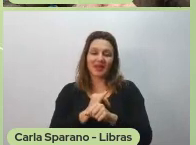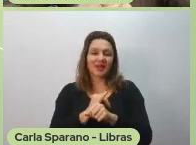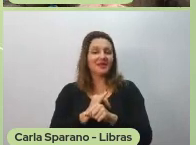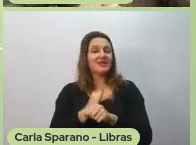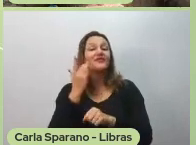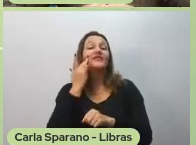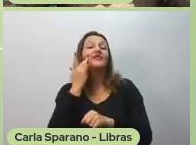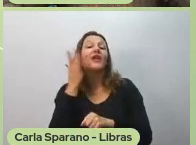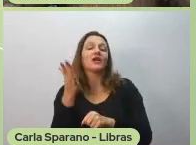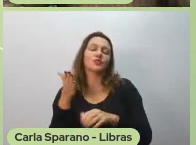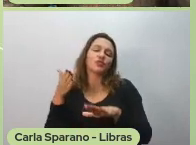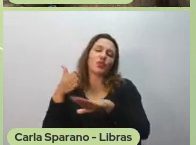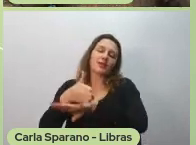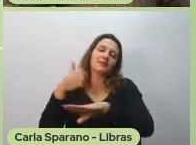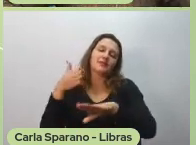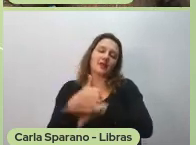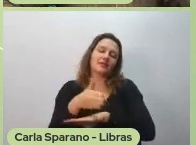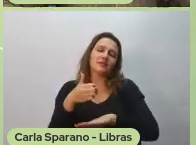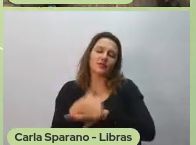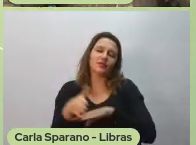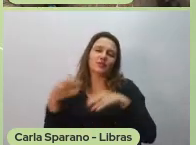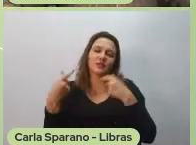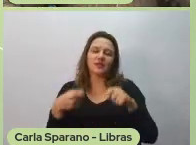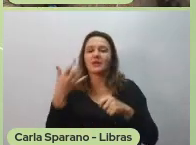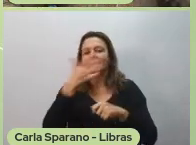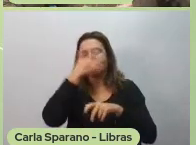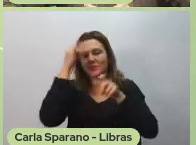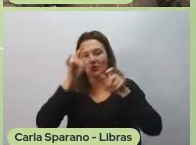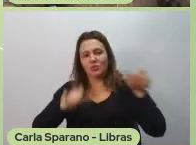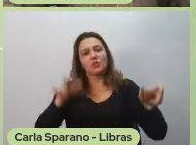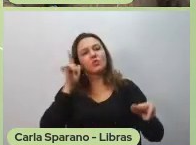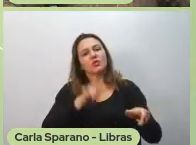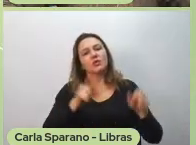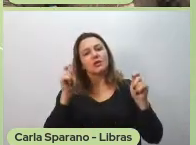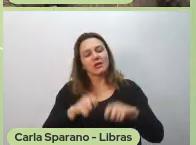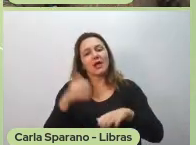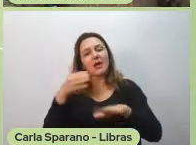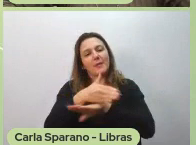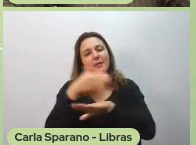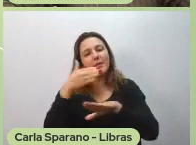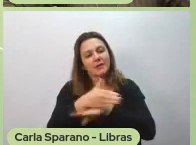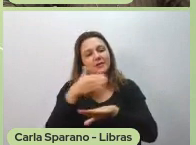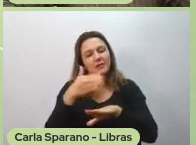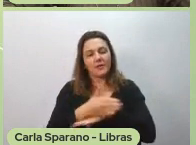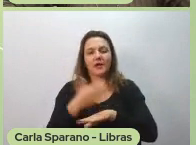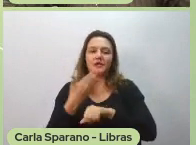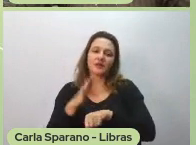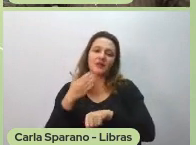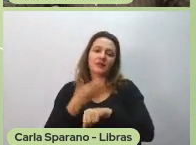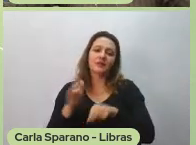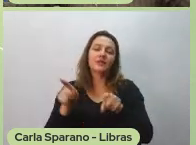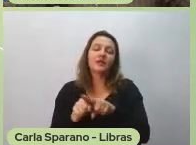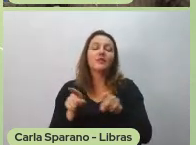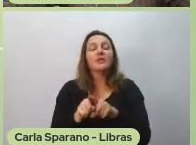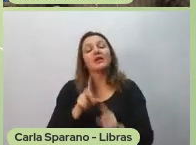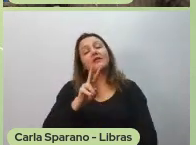que as pessoas possam participar dos treinamentos, e nas vagas de emprego